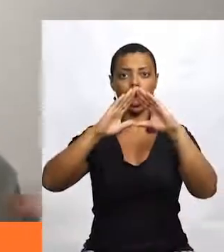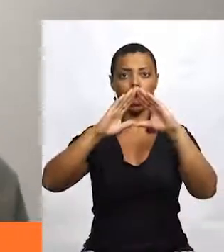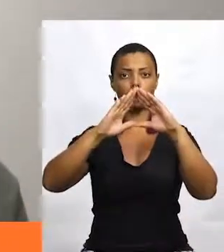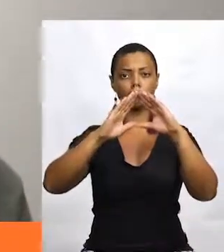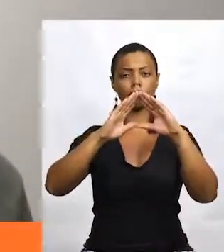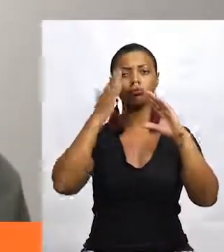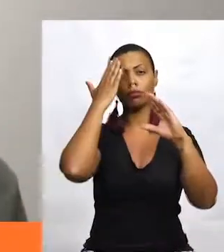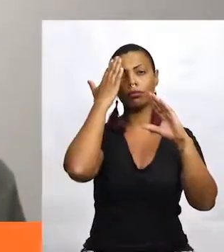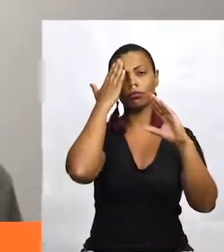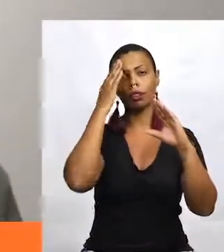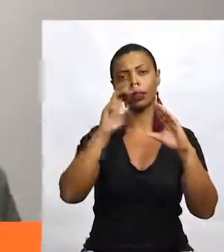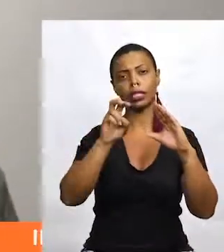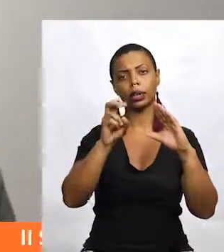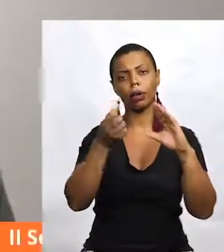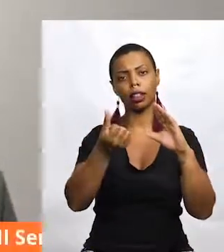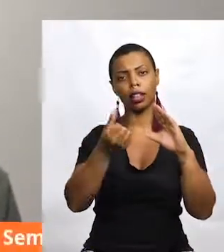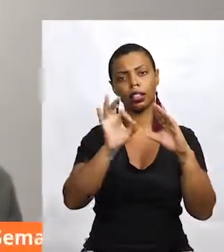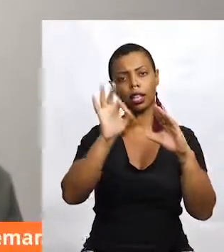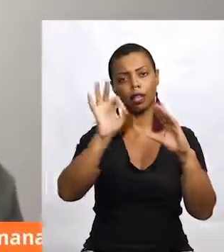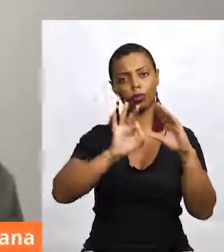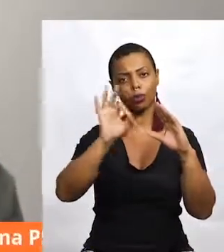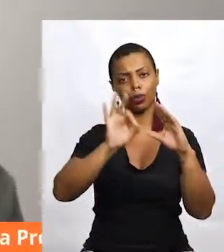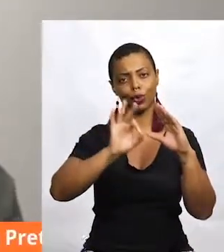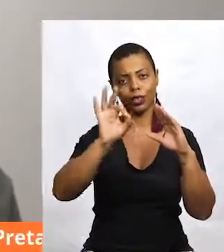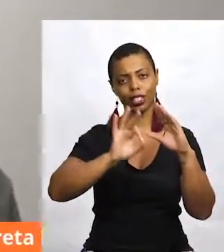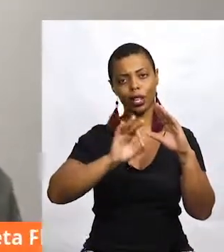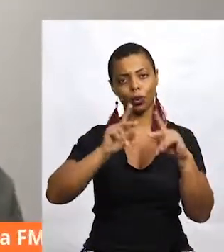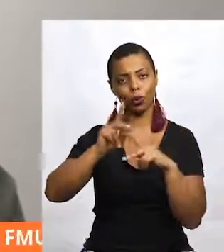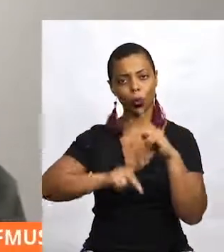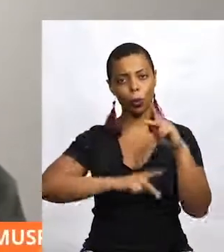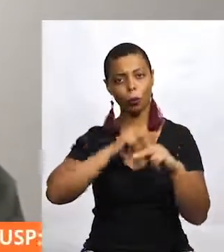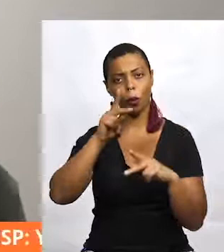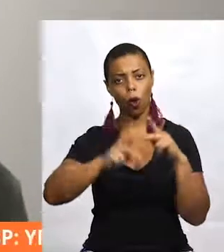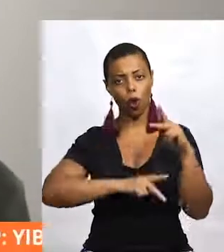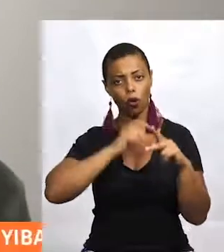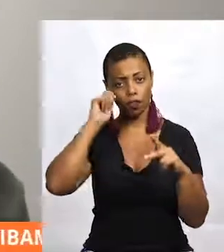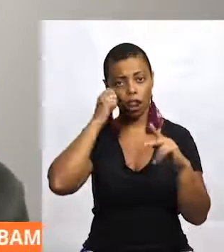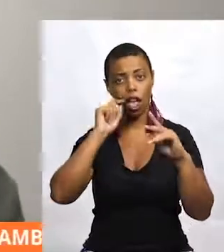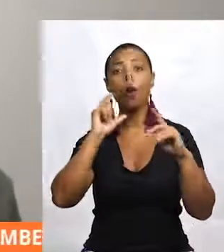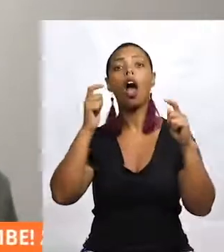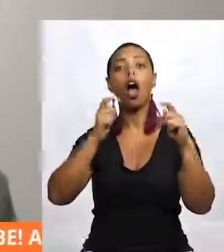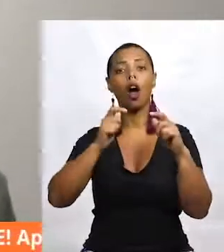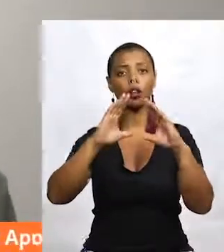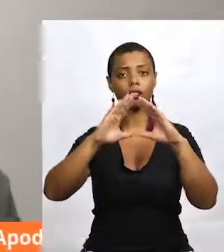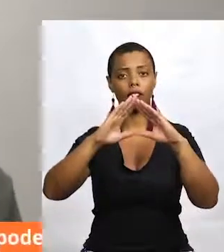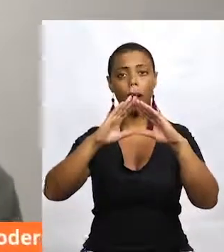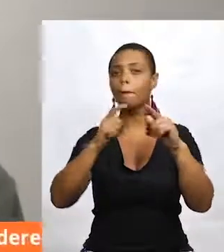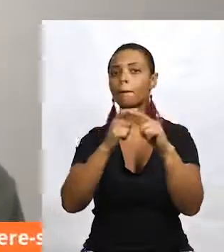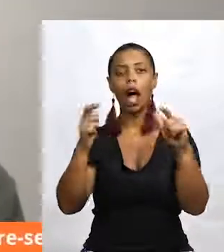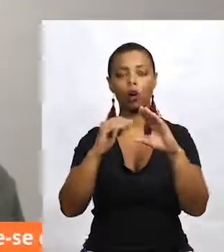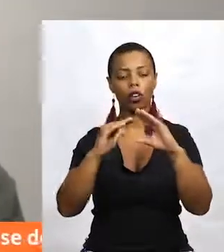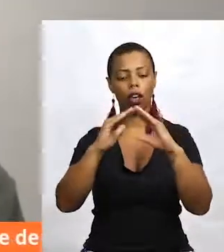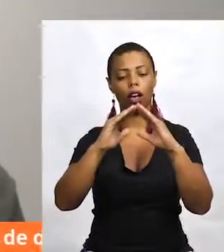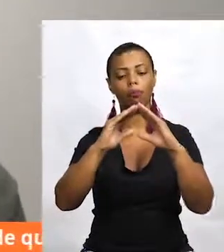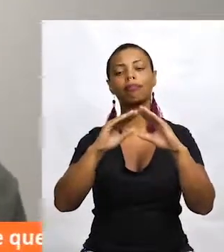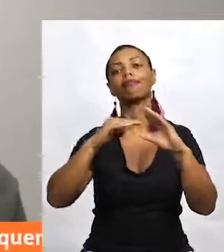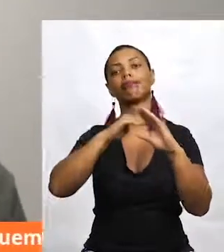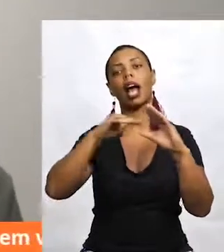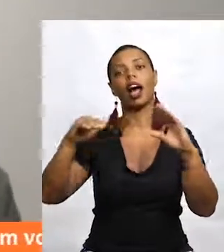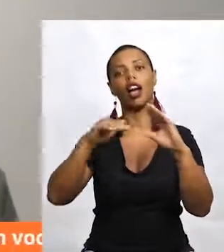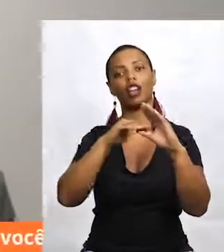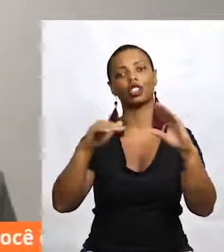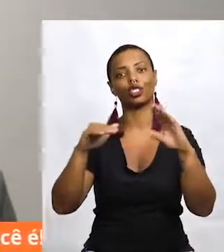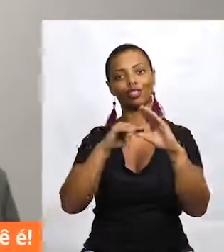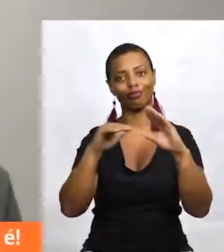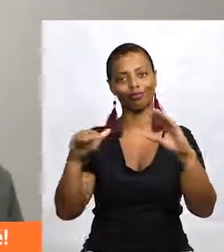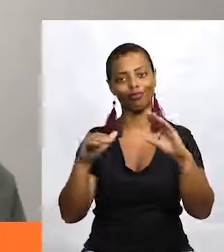esses 56% da população negra está na base da nossa pirâmide, né? E essa